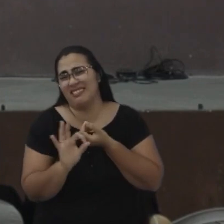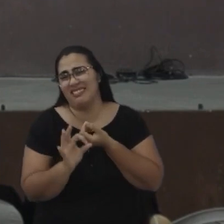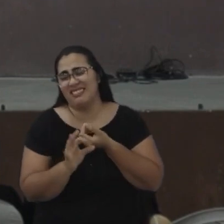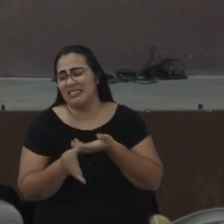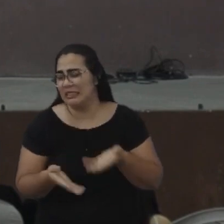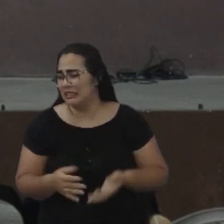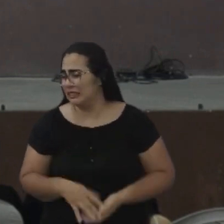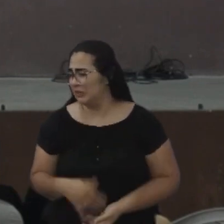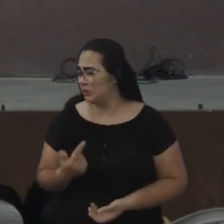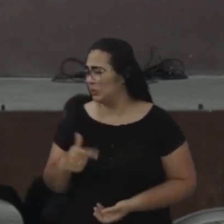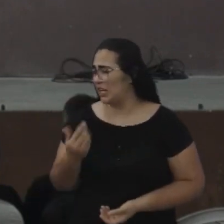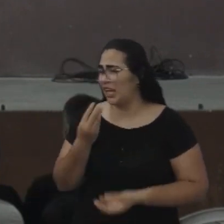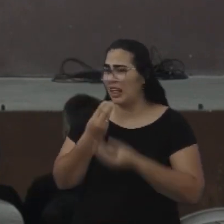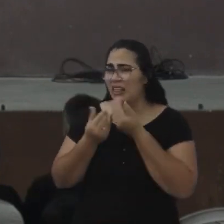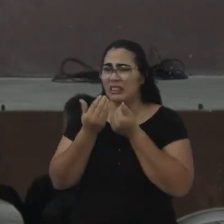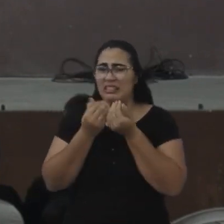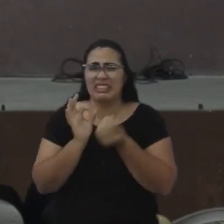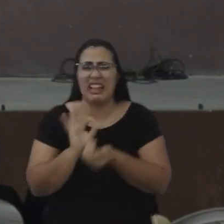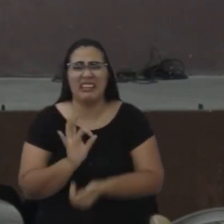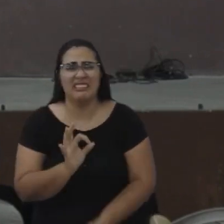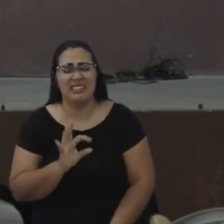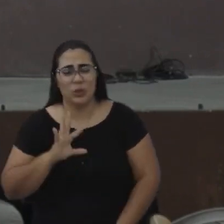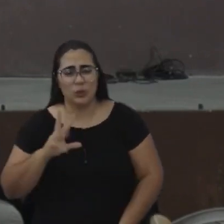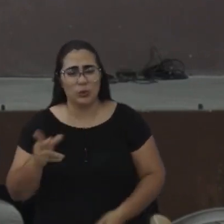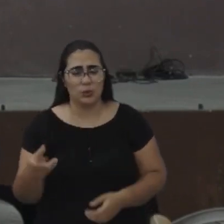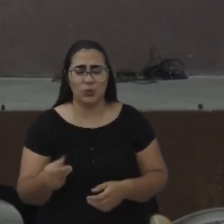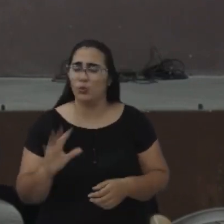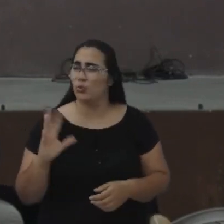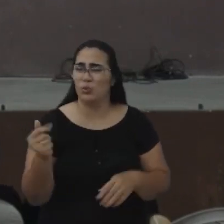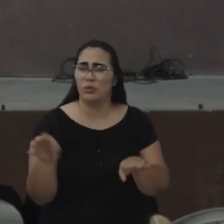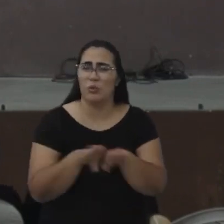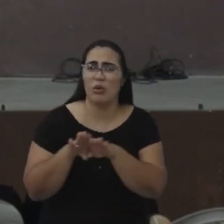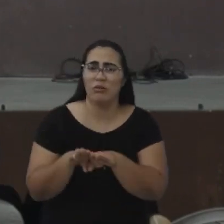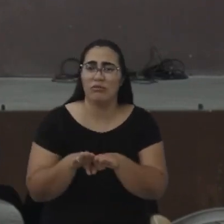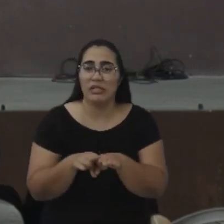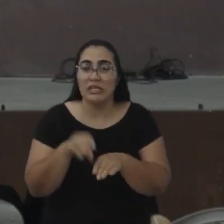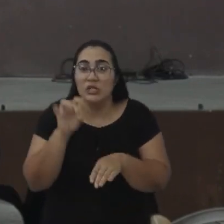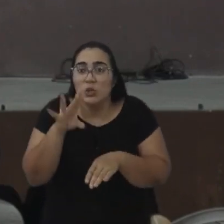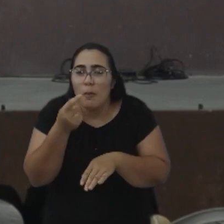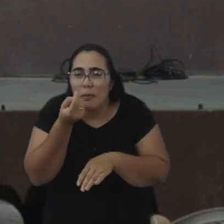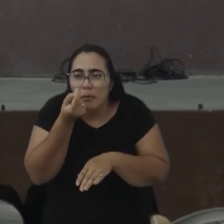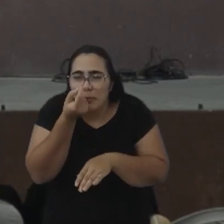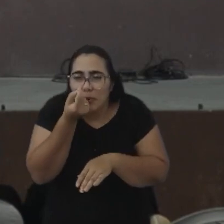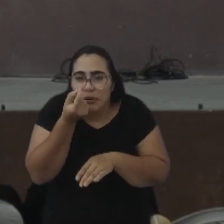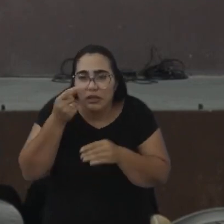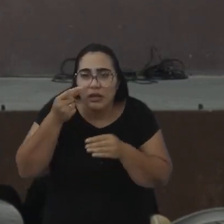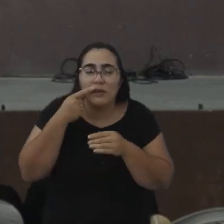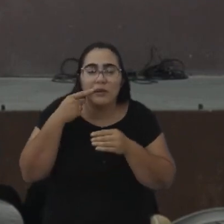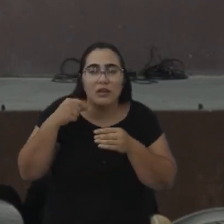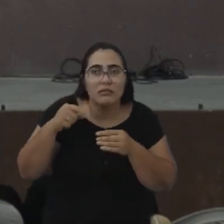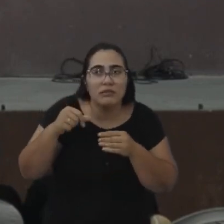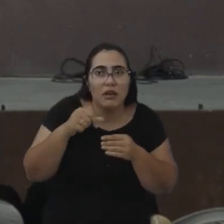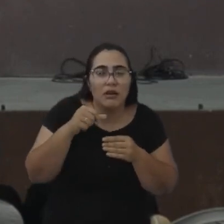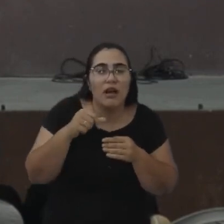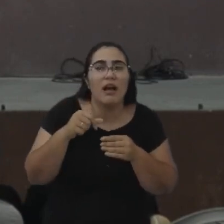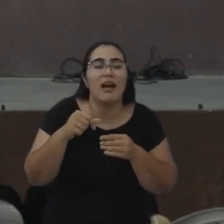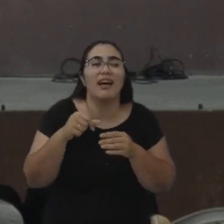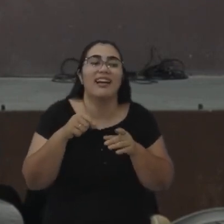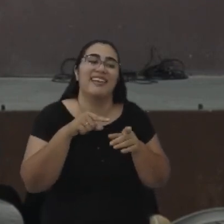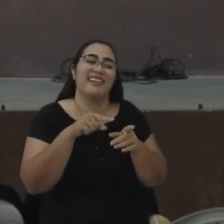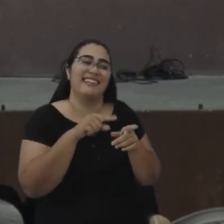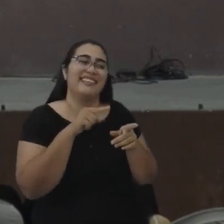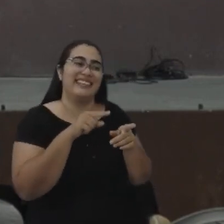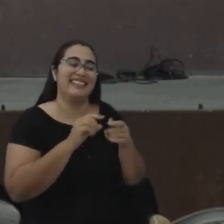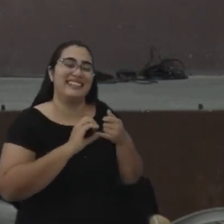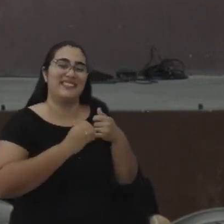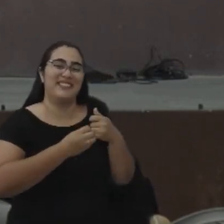peraí, não tem gosto de nada. Tudo que eu como aqui tem o mesmo gosto. Põe um pouquinho de sal, aí você começa a perceber a diferença. Ah, não, isso aqui tem um